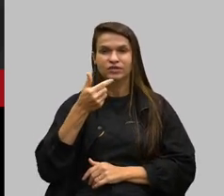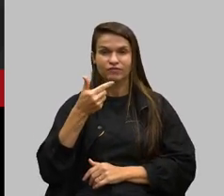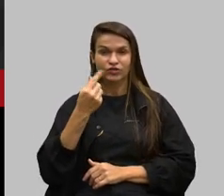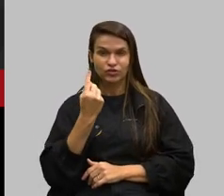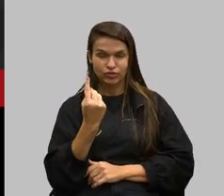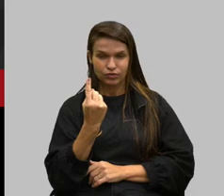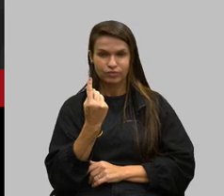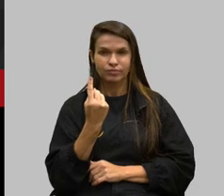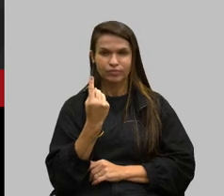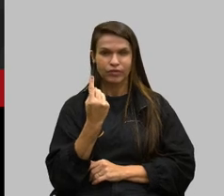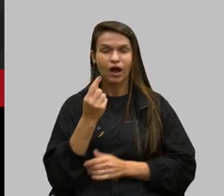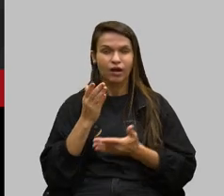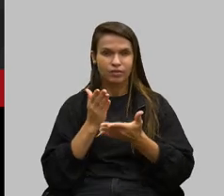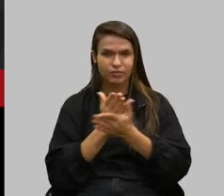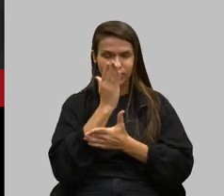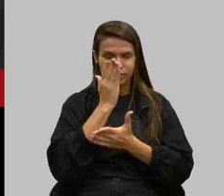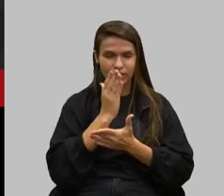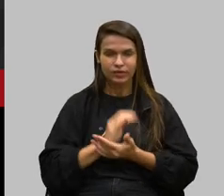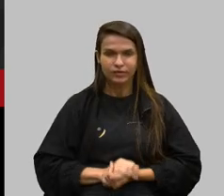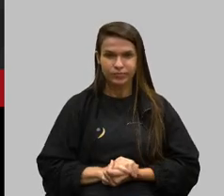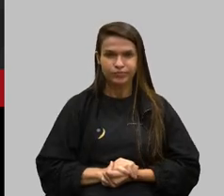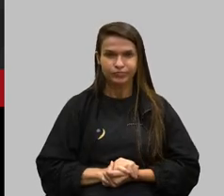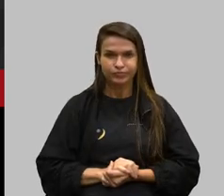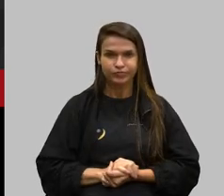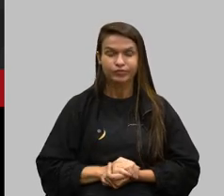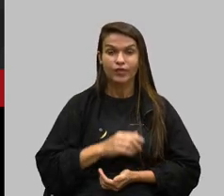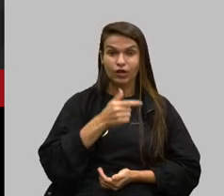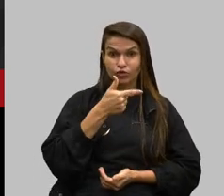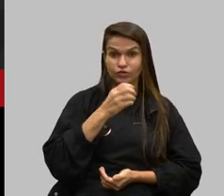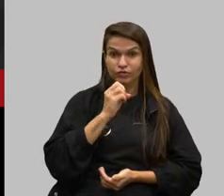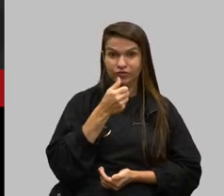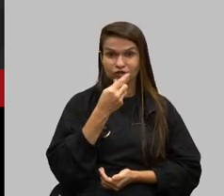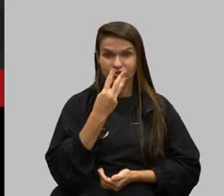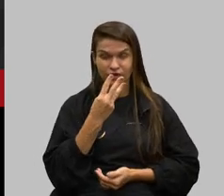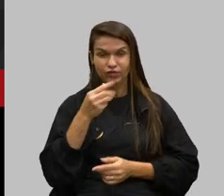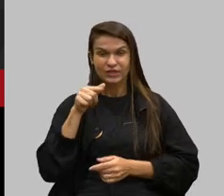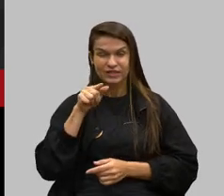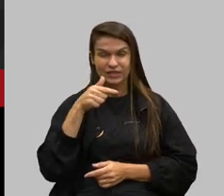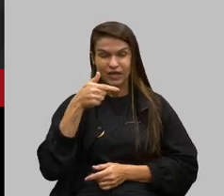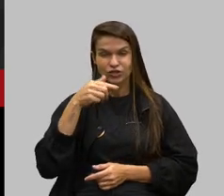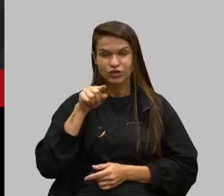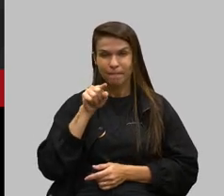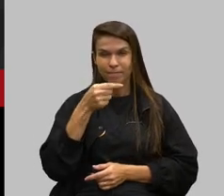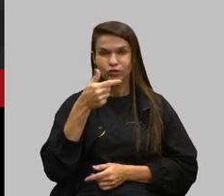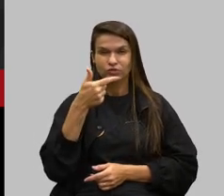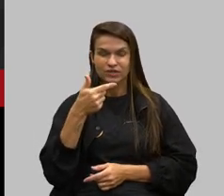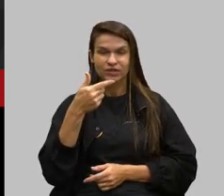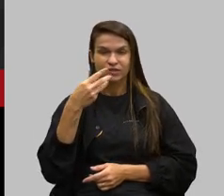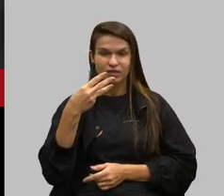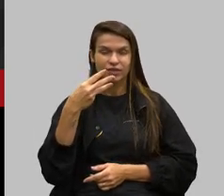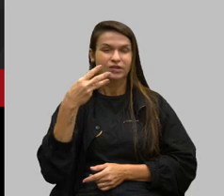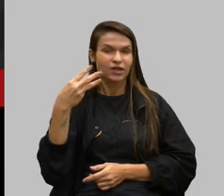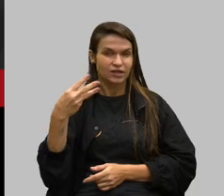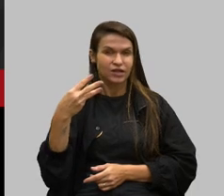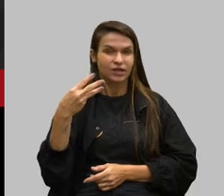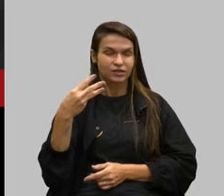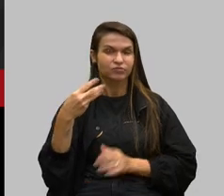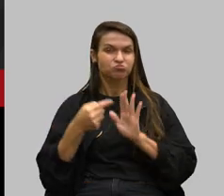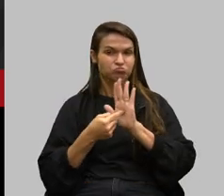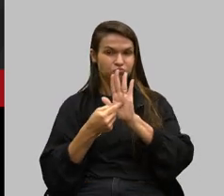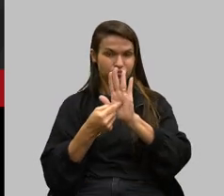3.821 aprovadas em 23 foram 7233 indica